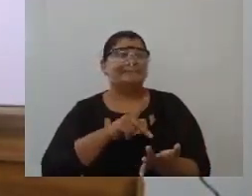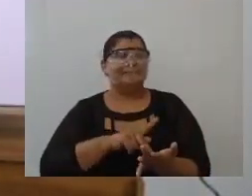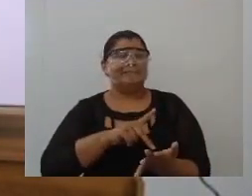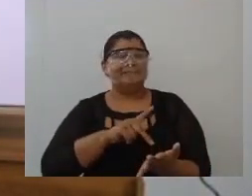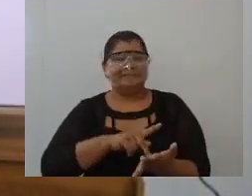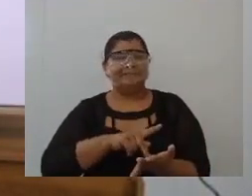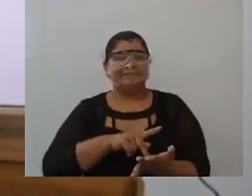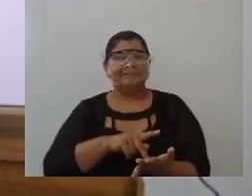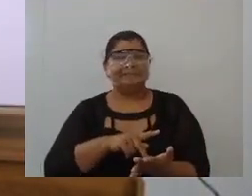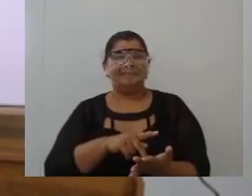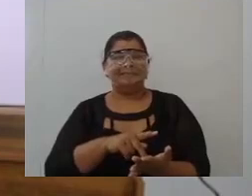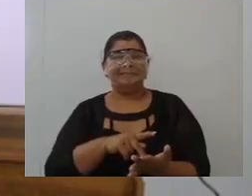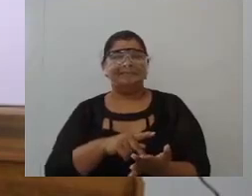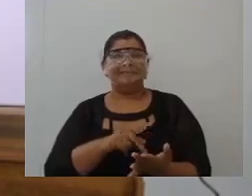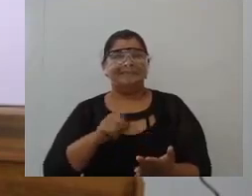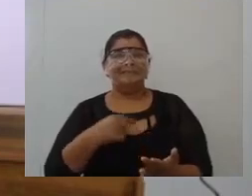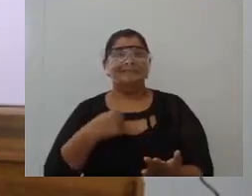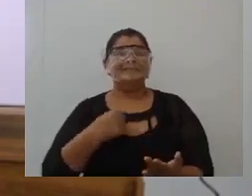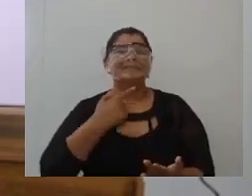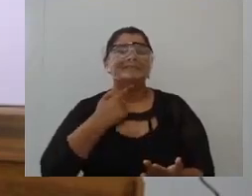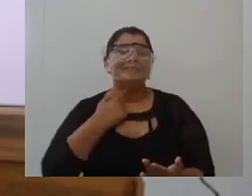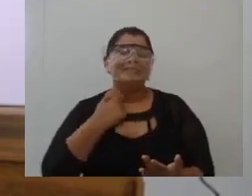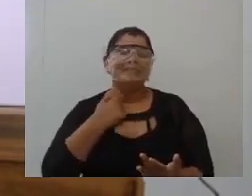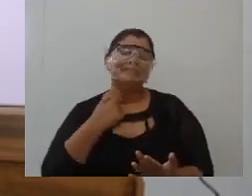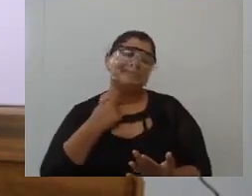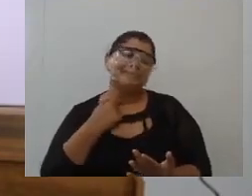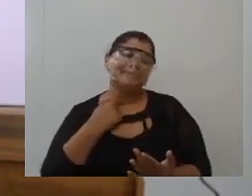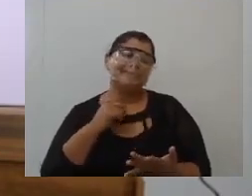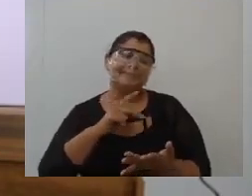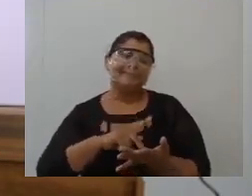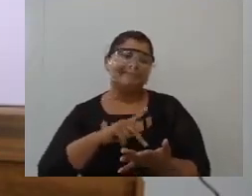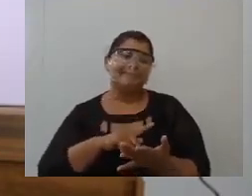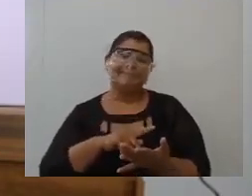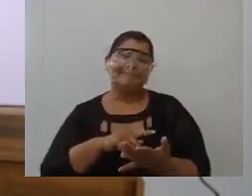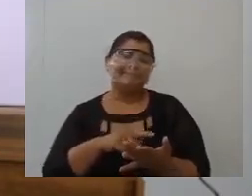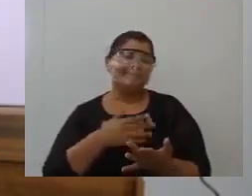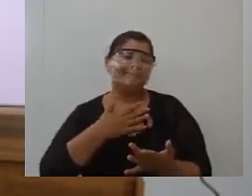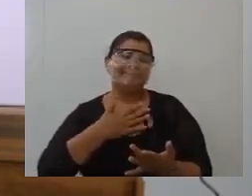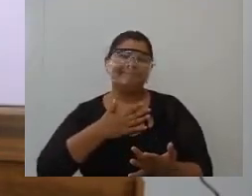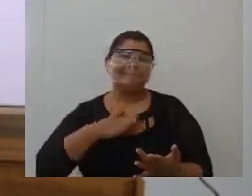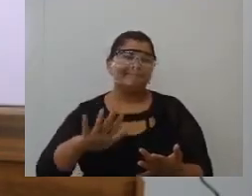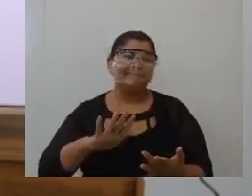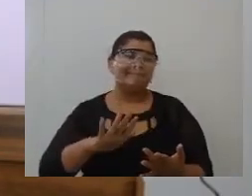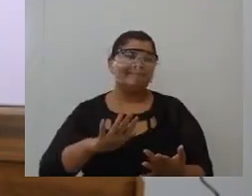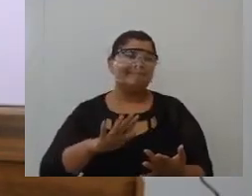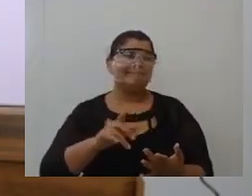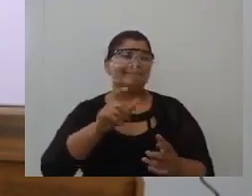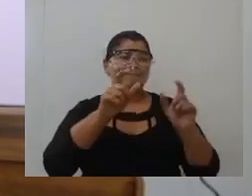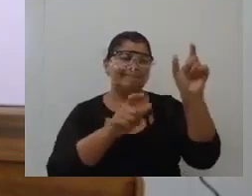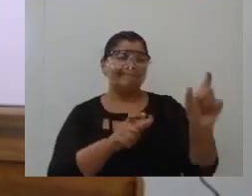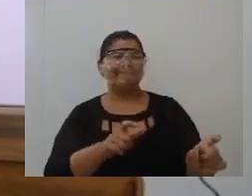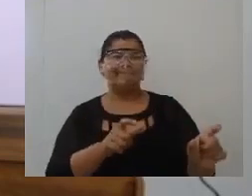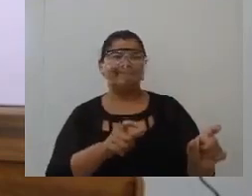verdade. Veja, é a vontade que seja verdade. Eu não gosto de uma determinada